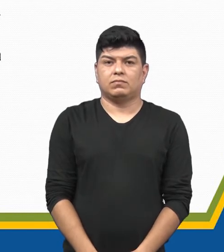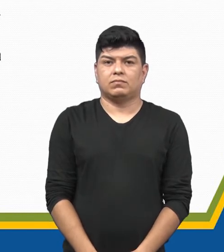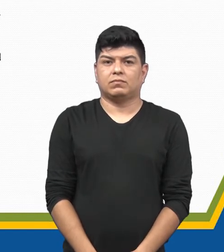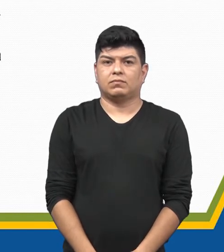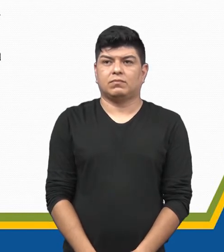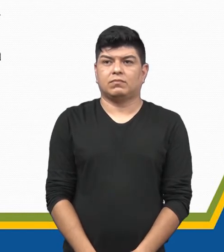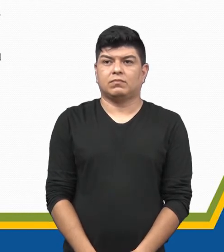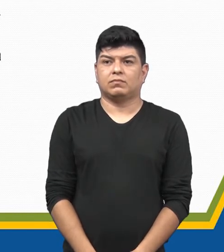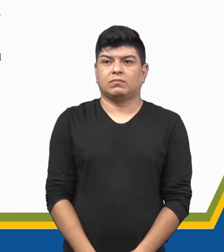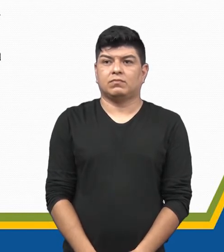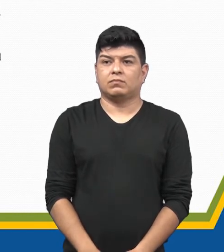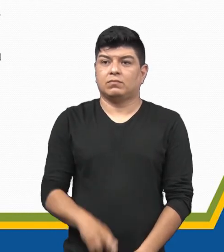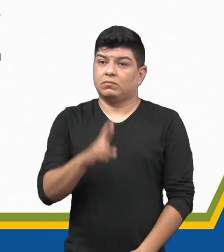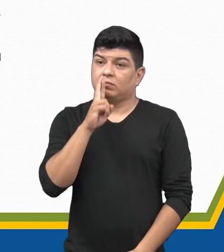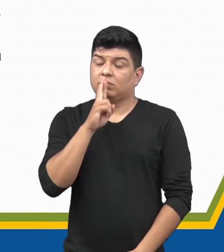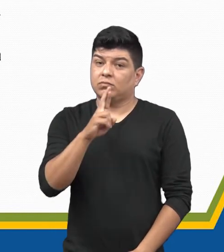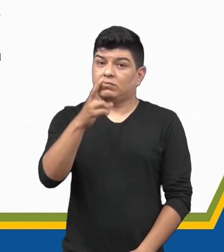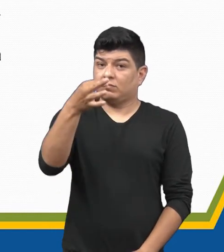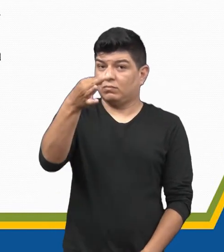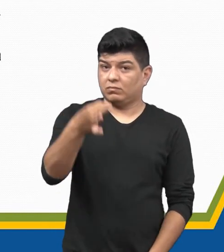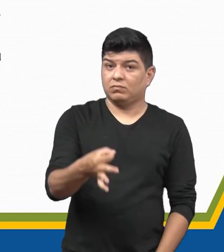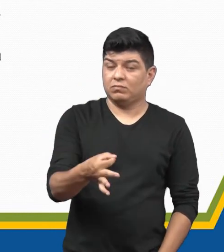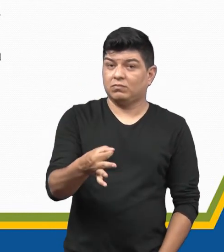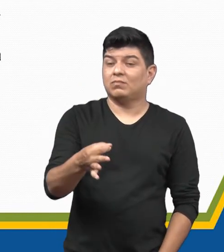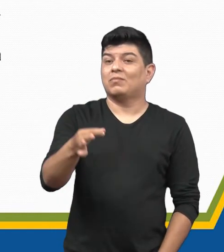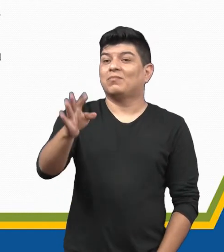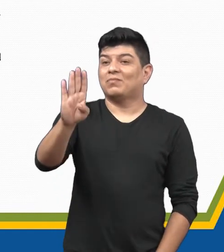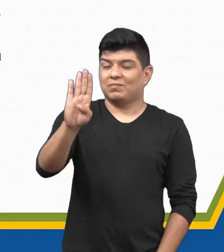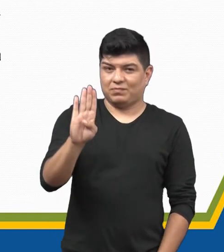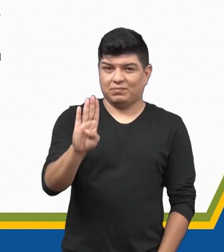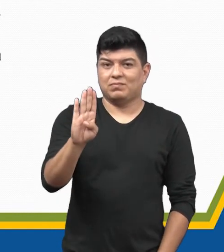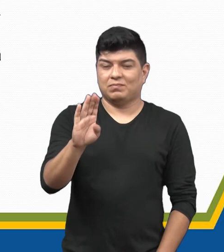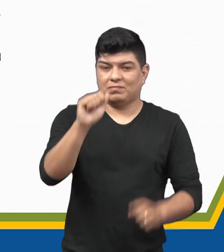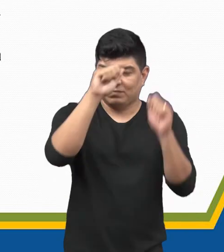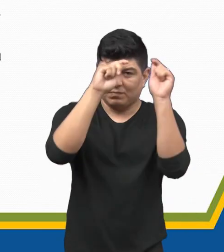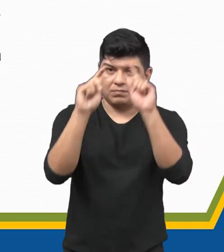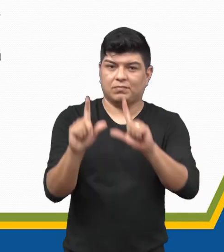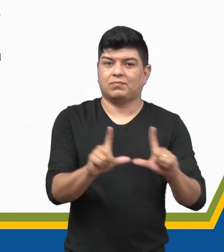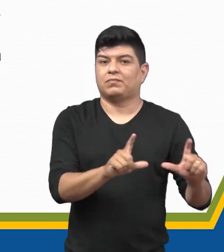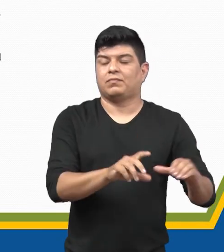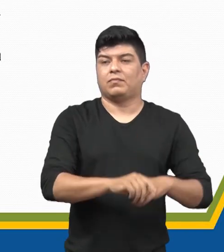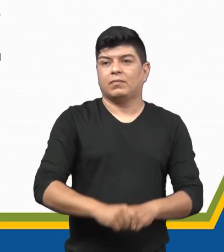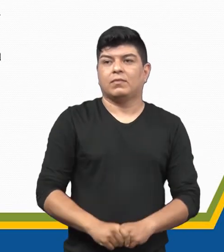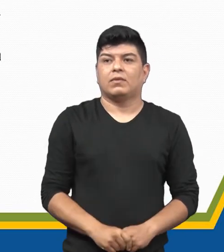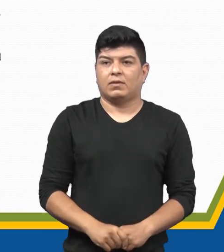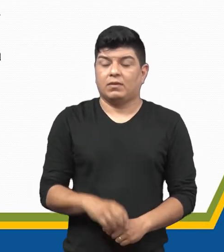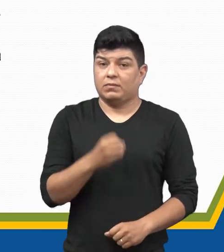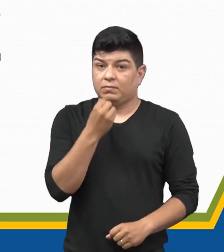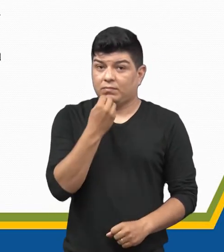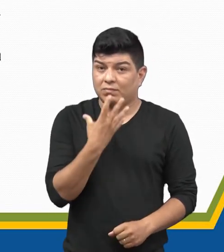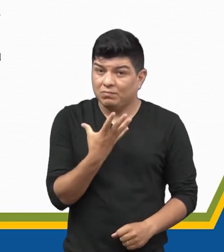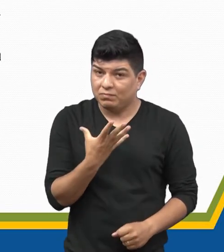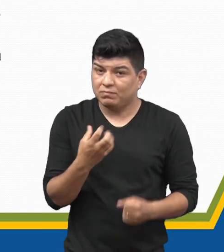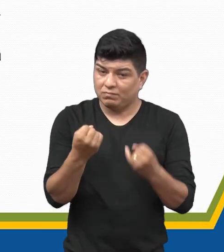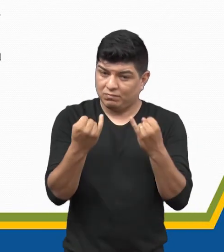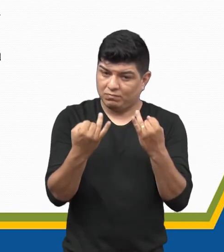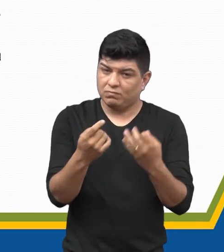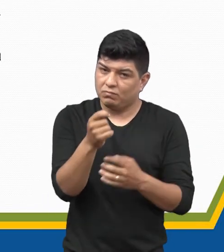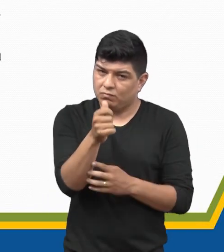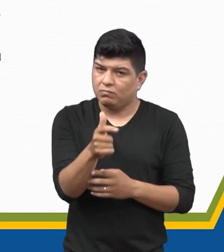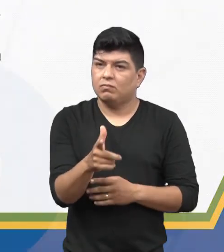Então, tá aí a alternativa correta: participação direta em fóruns decisórios. Bom, vamos falar um pouquinho aqui sobre